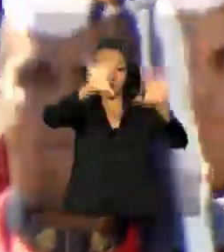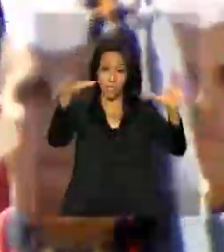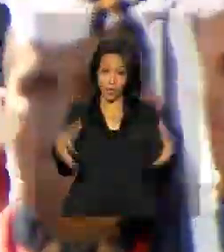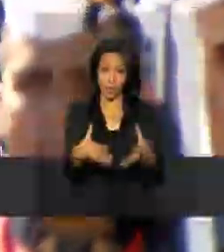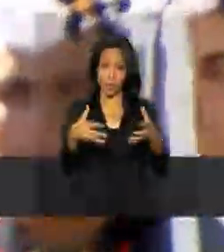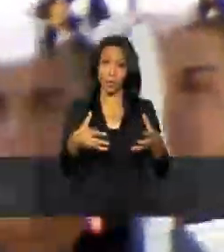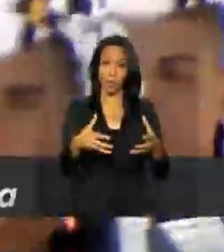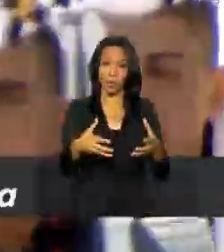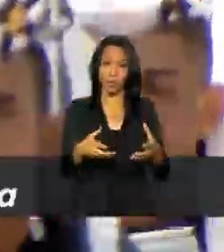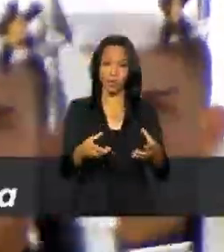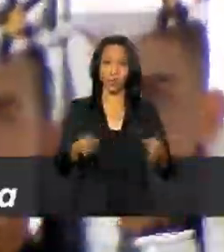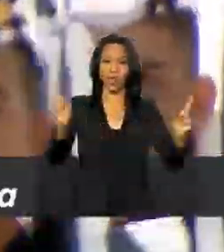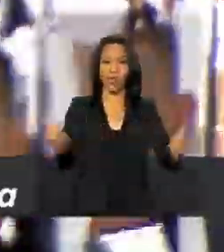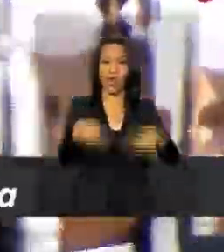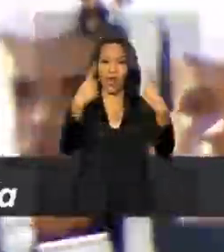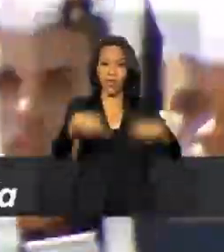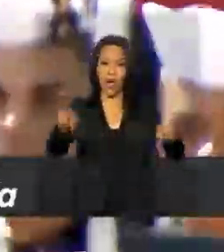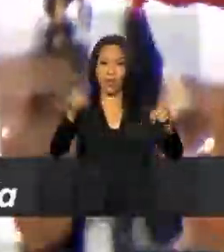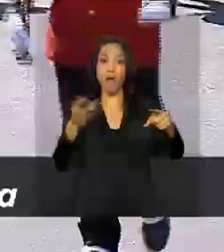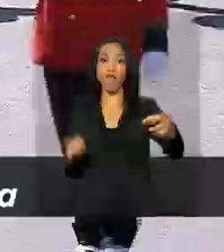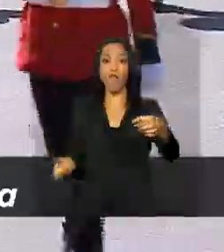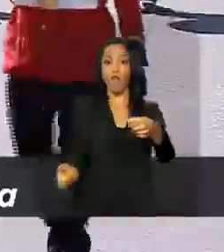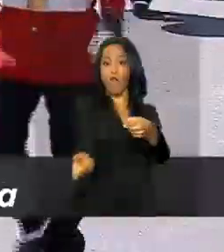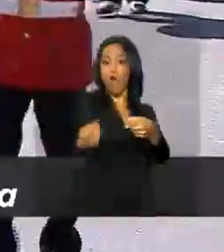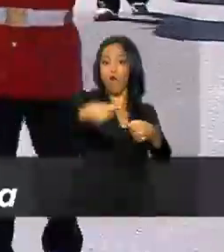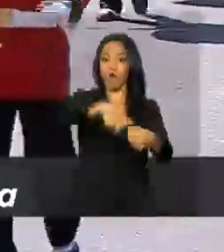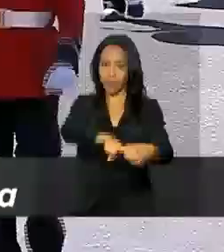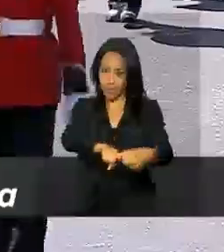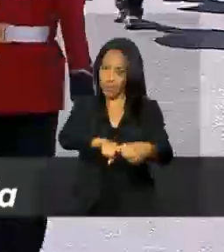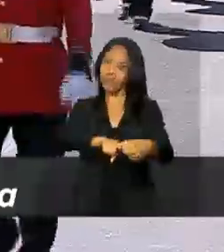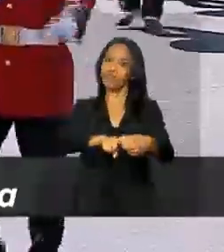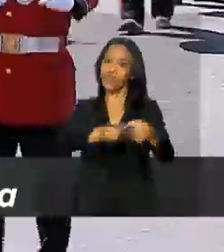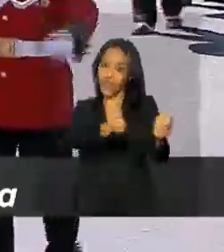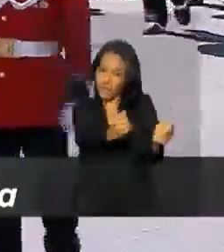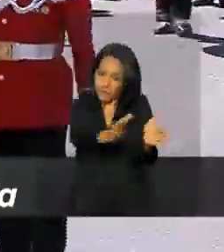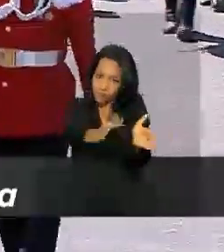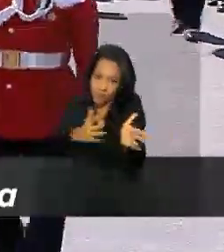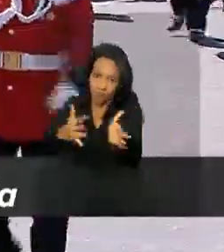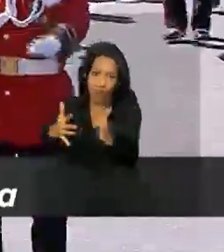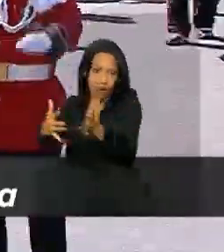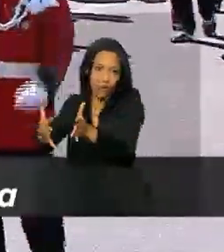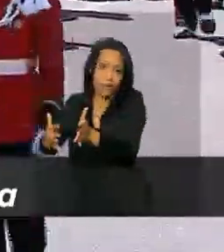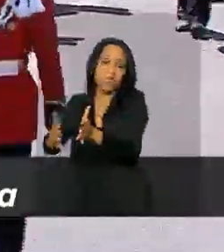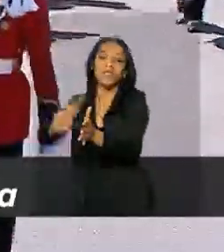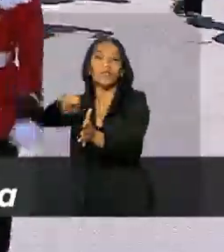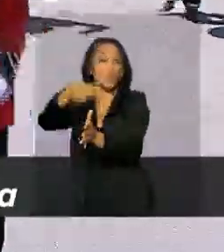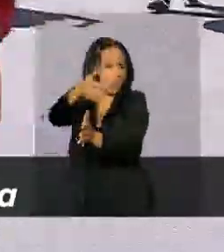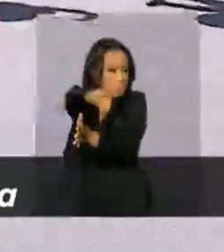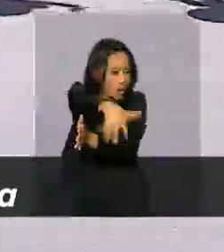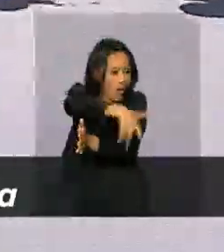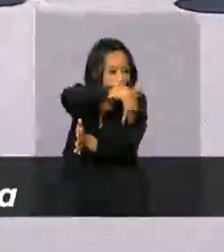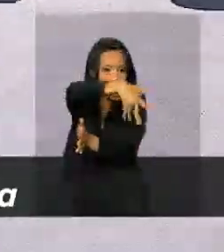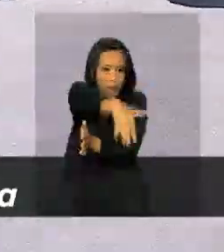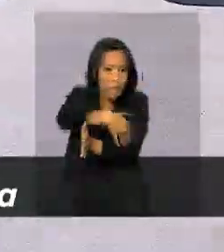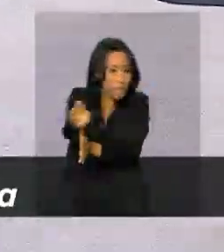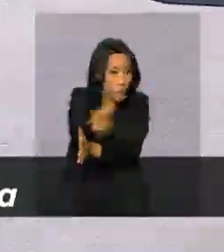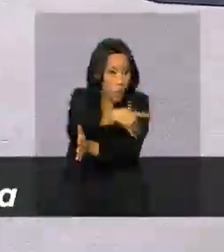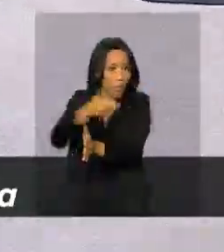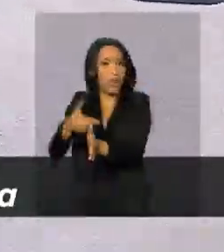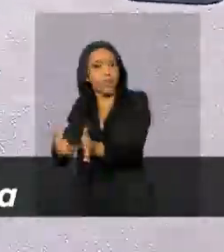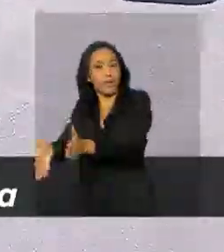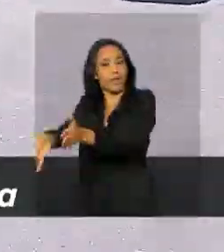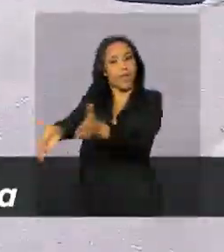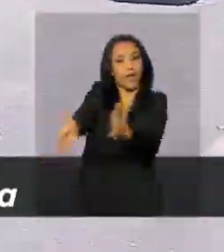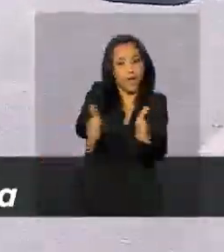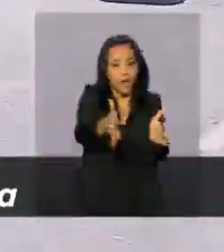volta ao final da tropa-pé, do desfile de tropa-pé, e fazendo uma convenção, né? E